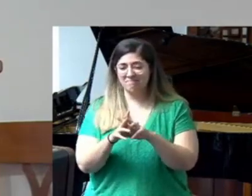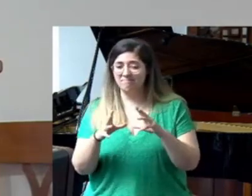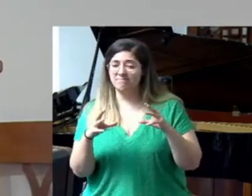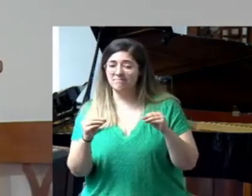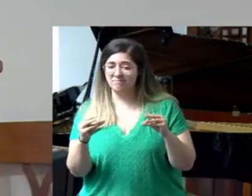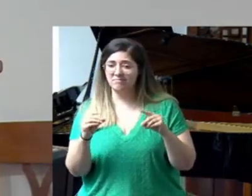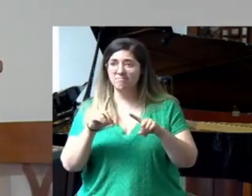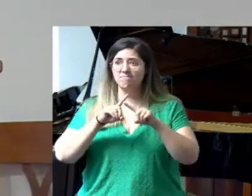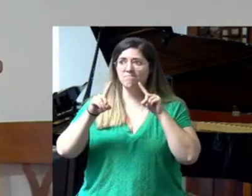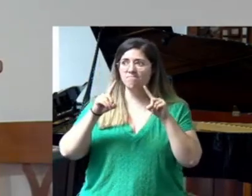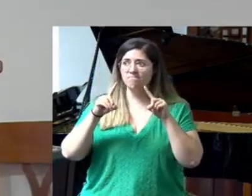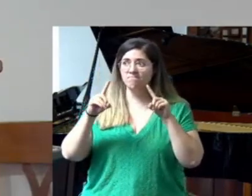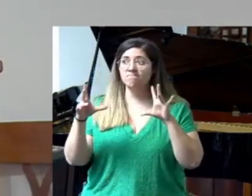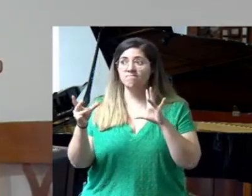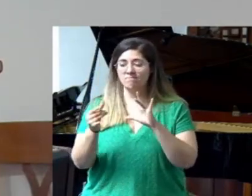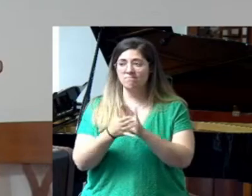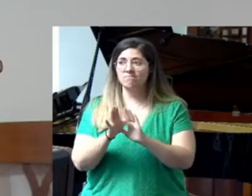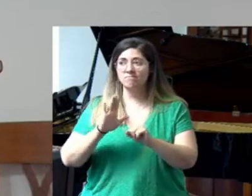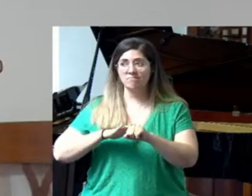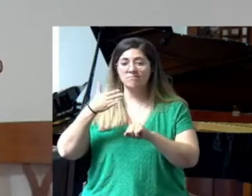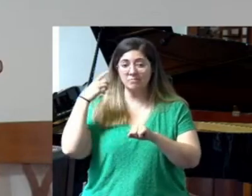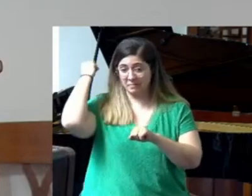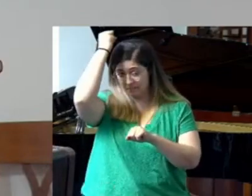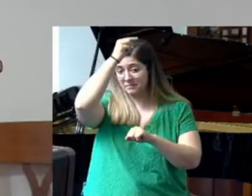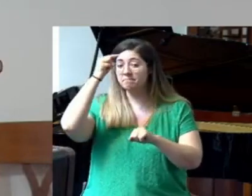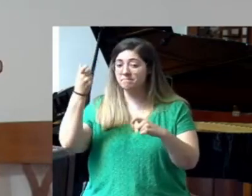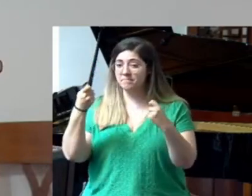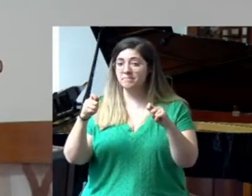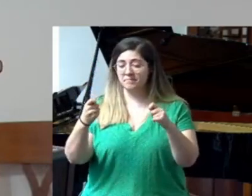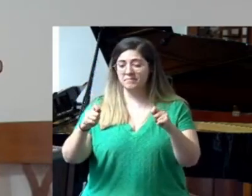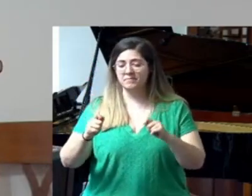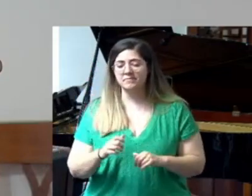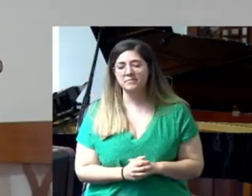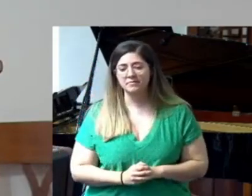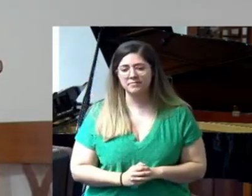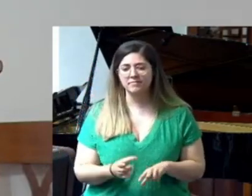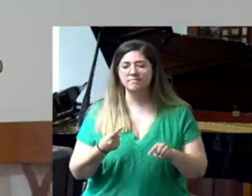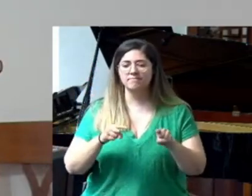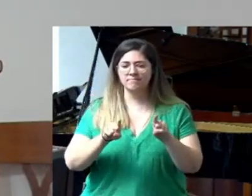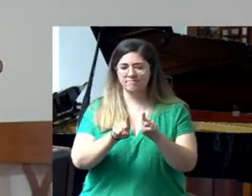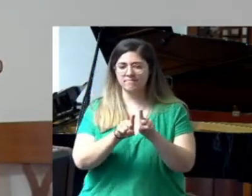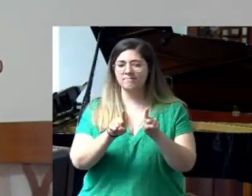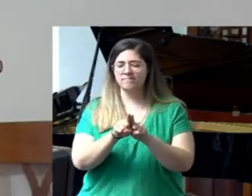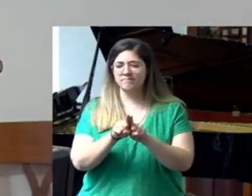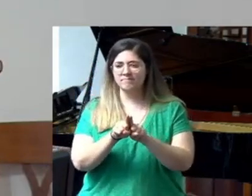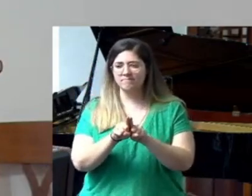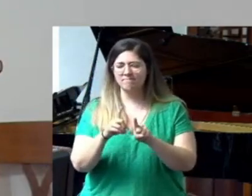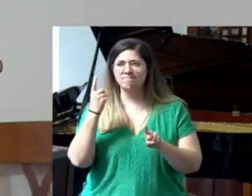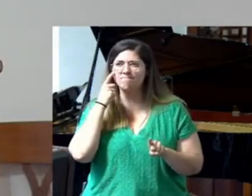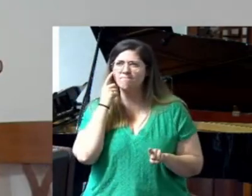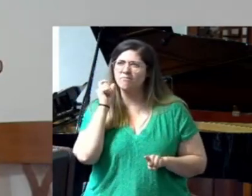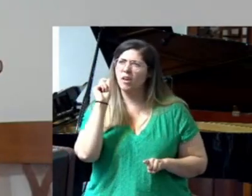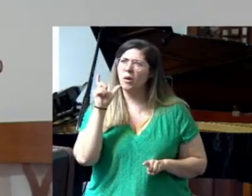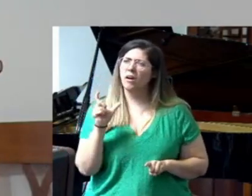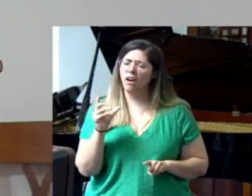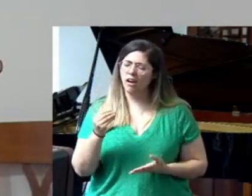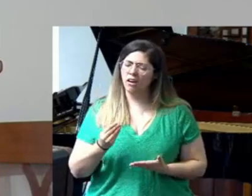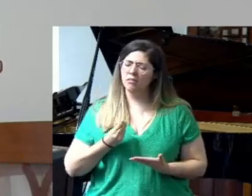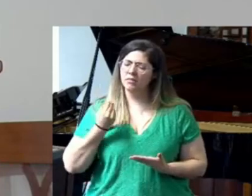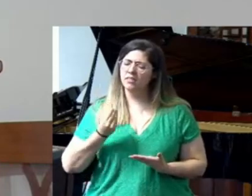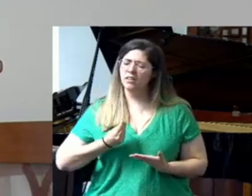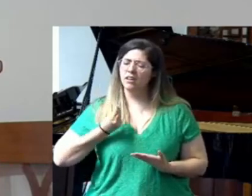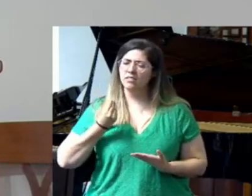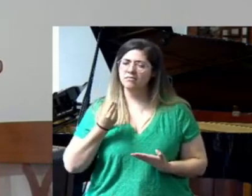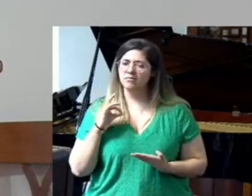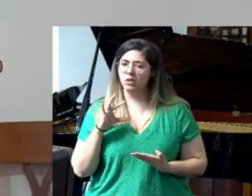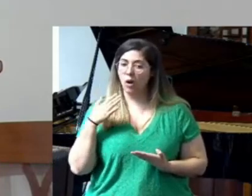isso de uma maneira mais santa, mais sábia. É por causa disso que nós temos que estudar sobre o que é a vida. A vida não é só o